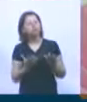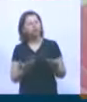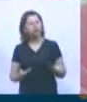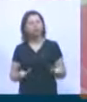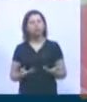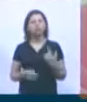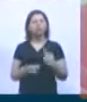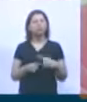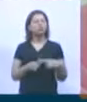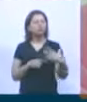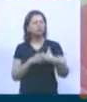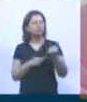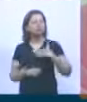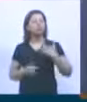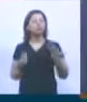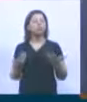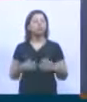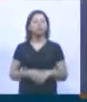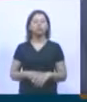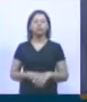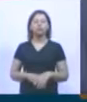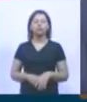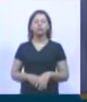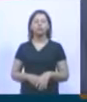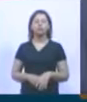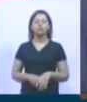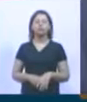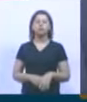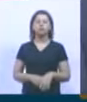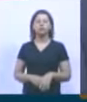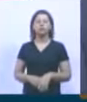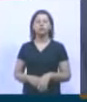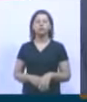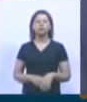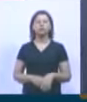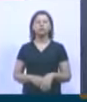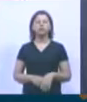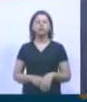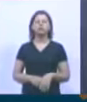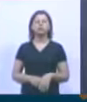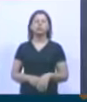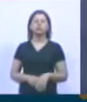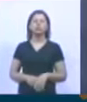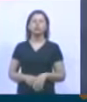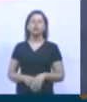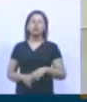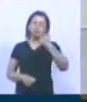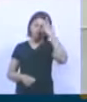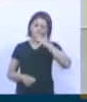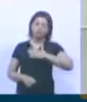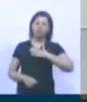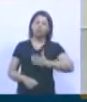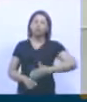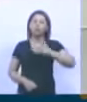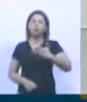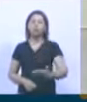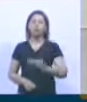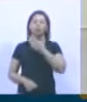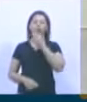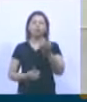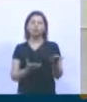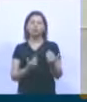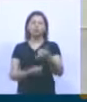Por que você me chamou? And to my great surprise, he said, I want to make my confession. E para minha grande surpresa, ele me disse, eu